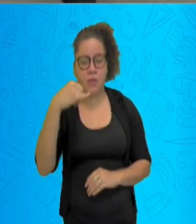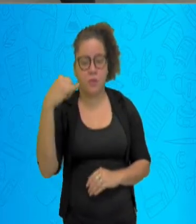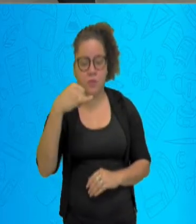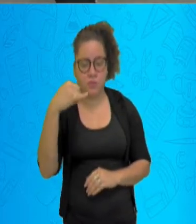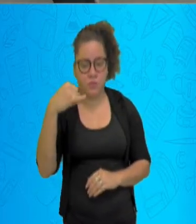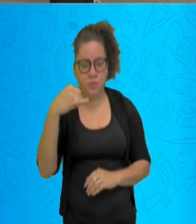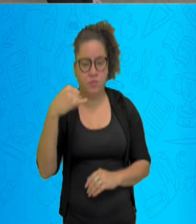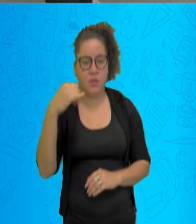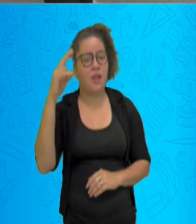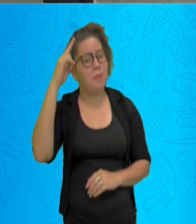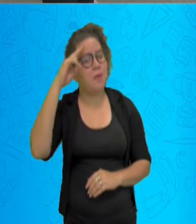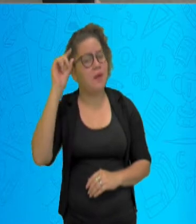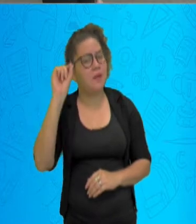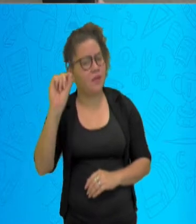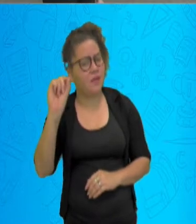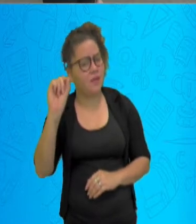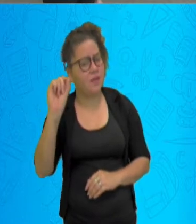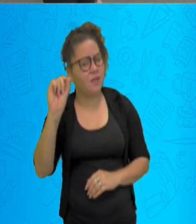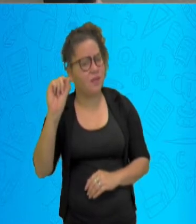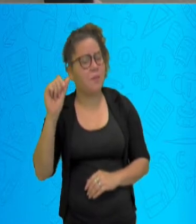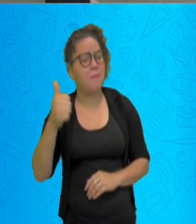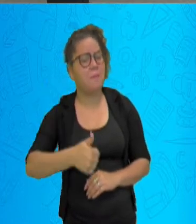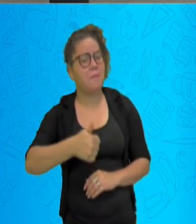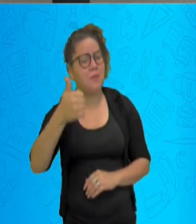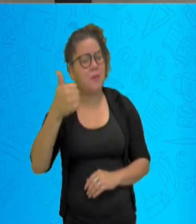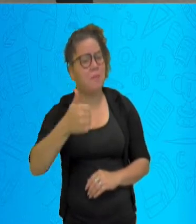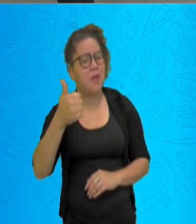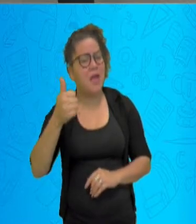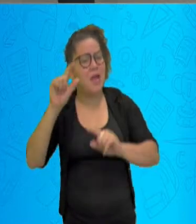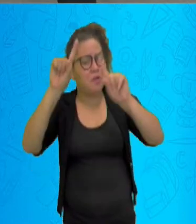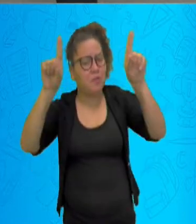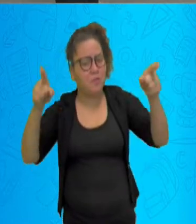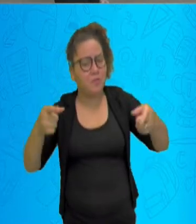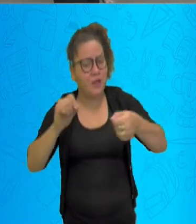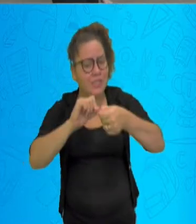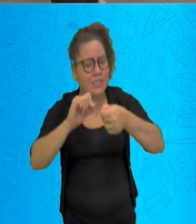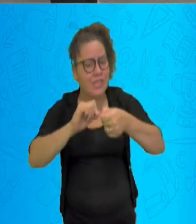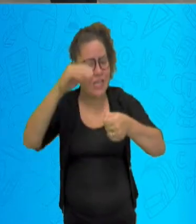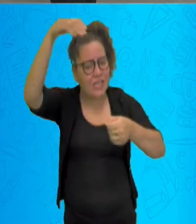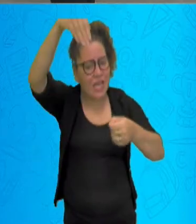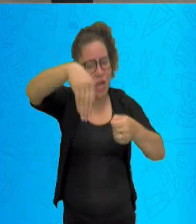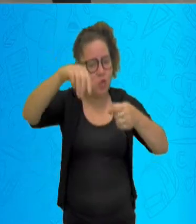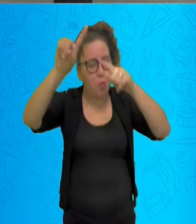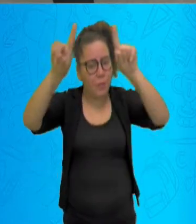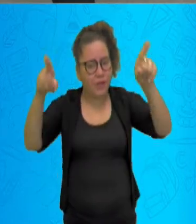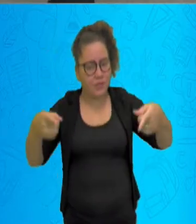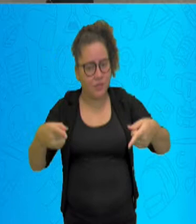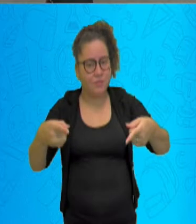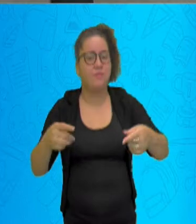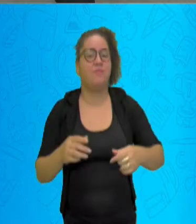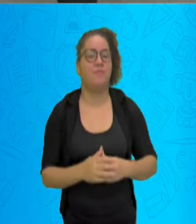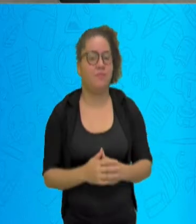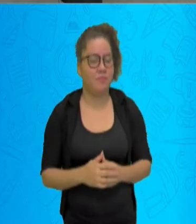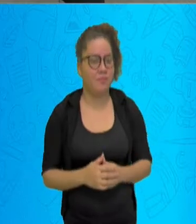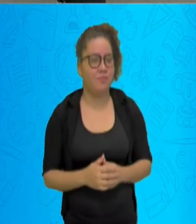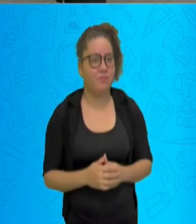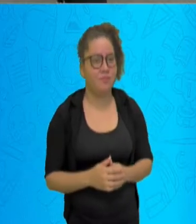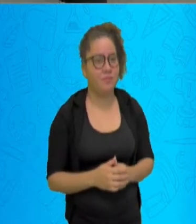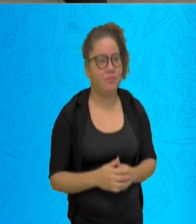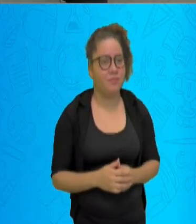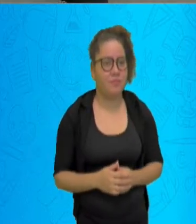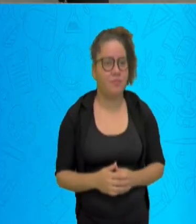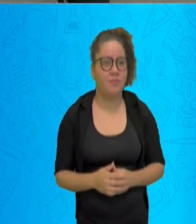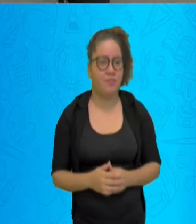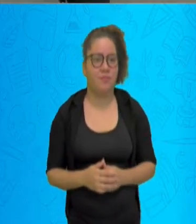menos. Lembrando que primeiro eu tenho que resolver o que está dentro dos parênteses, tá? Então,